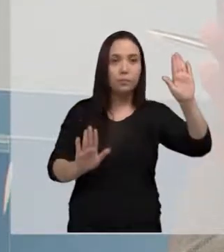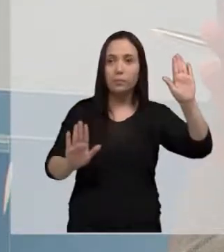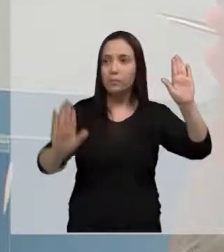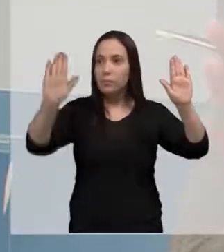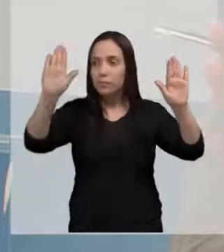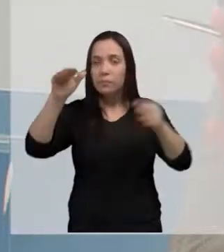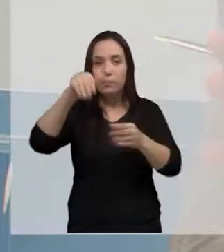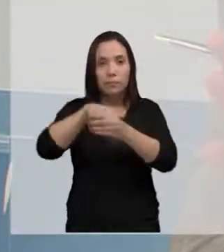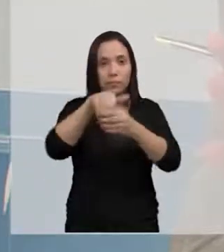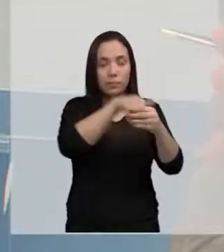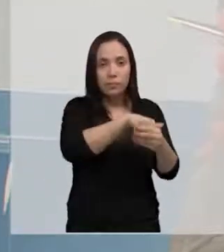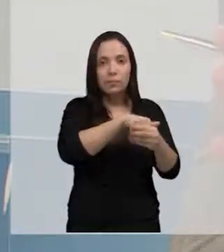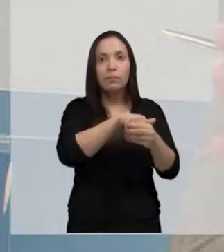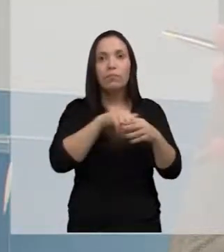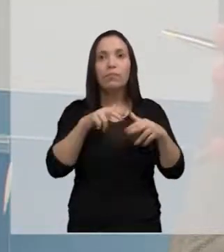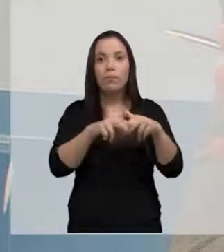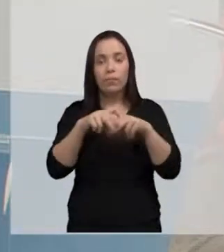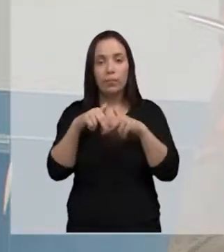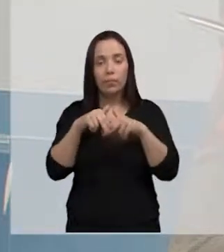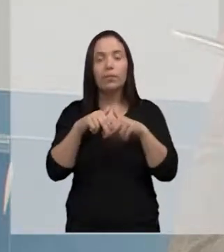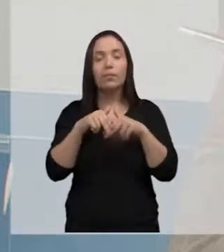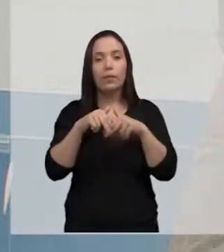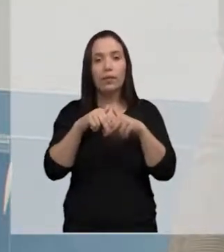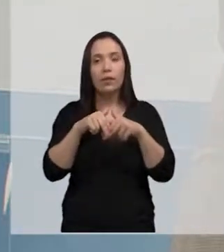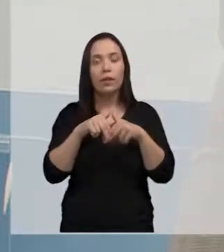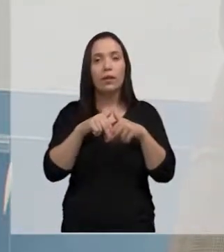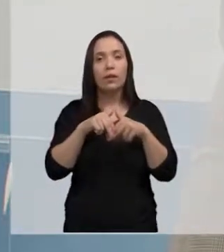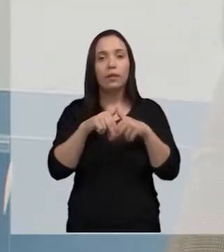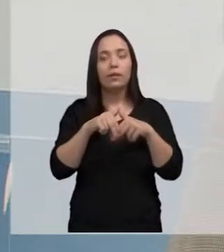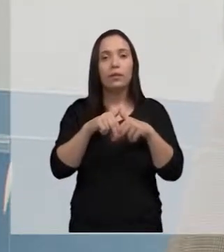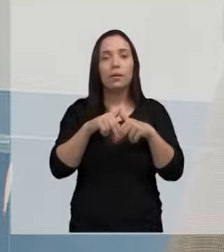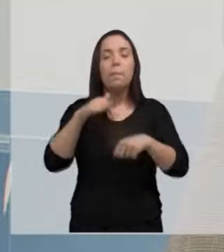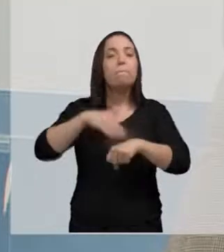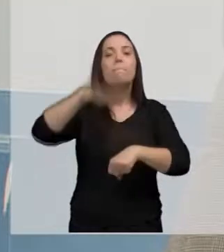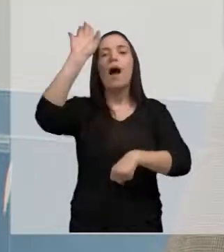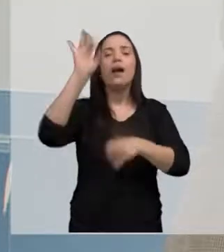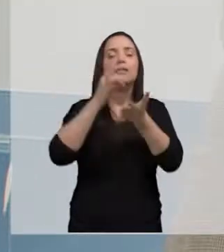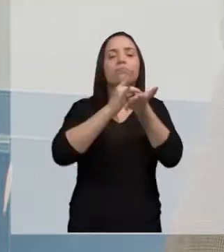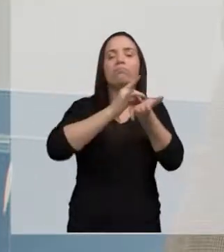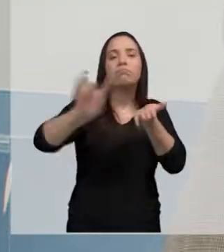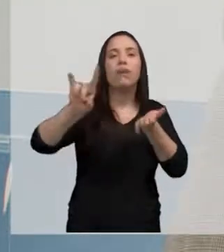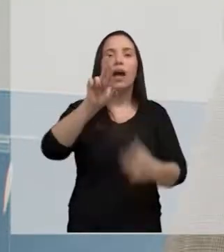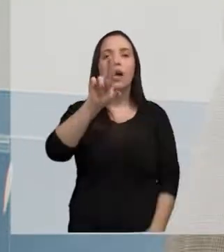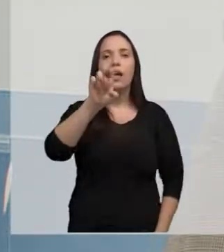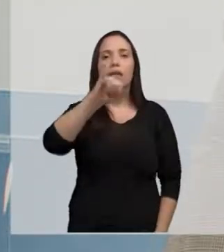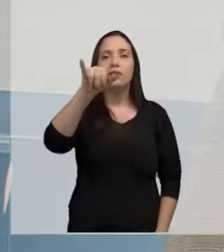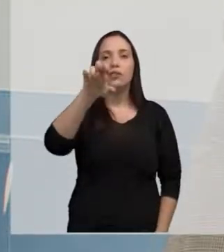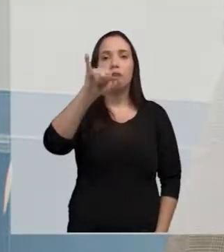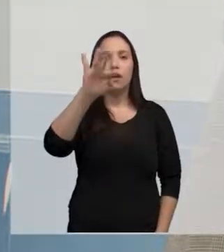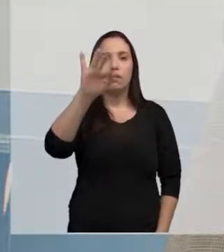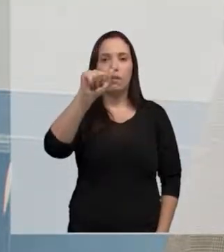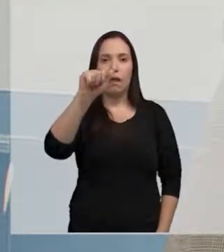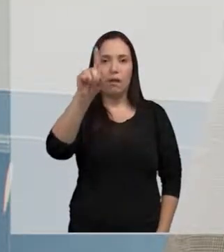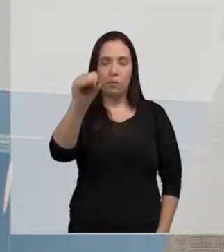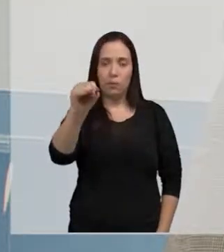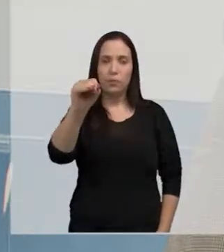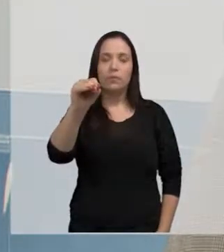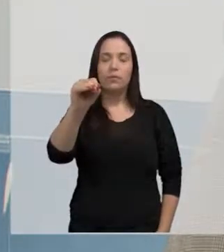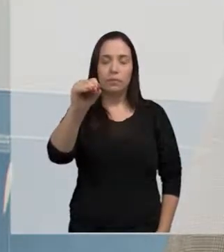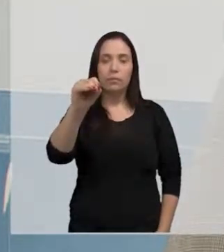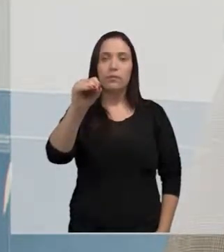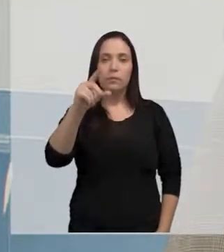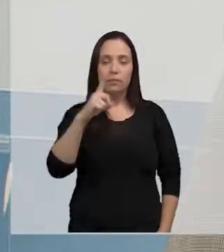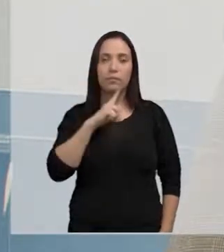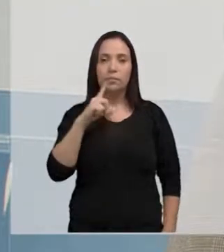transformou essa eleição na eleição dos rejeitados, tá certo? São dois candidatos e chegaram no segundo turno